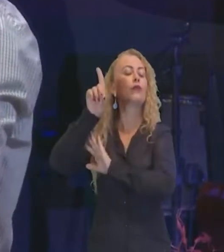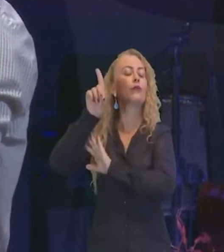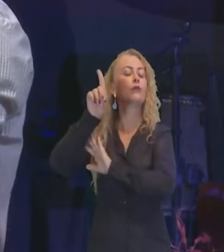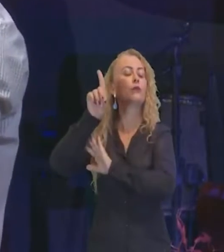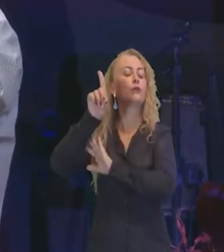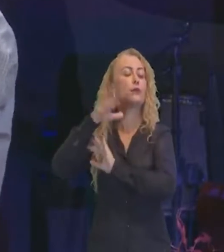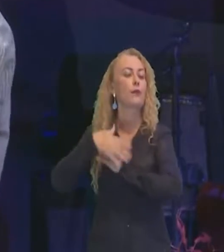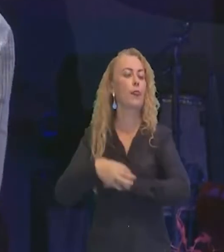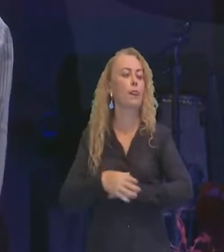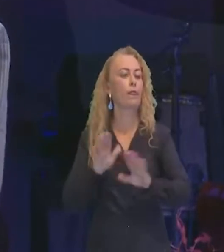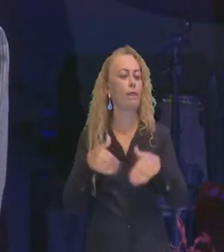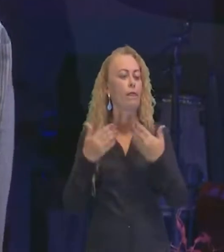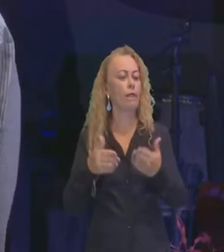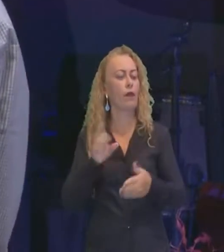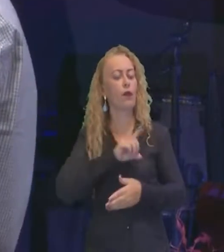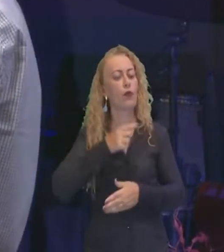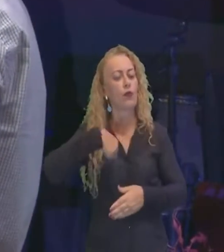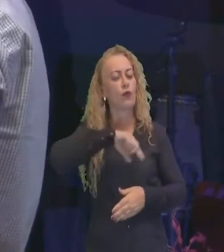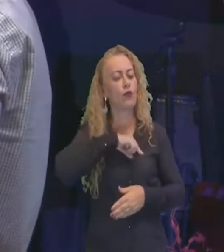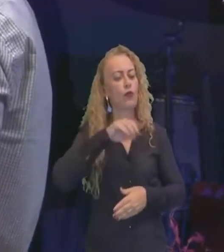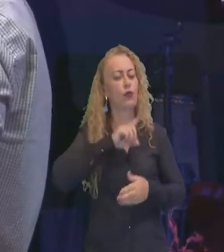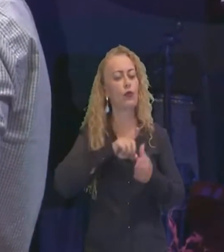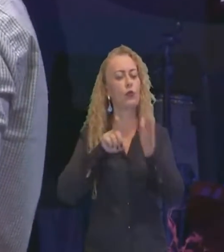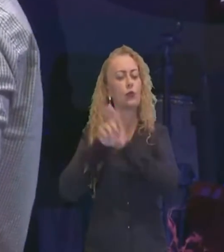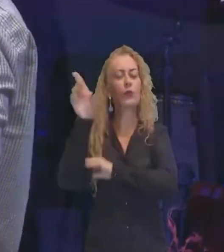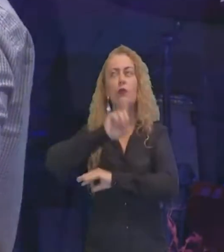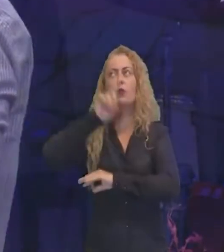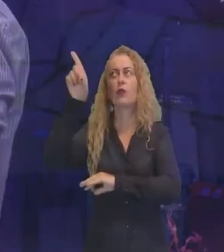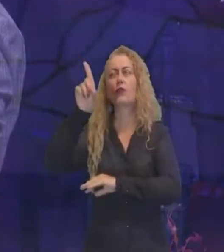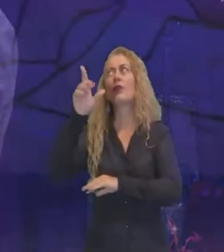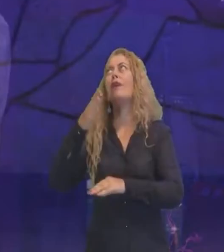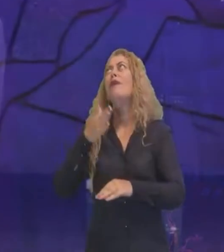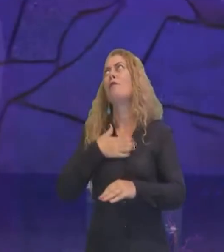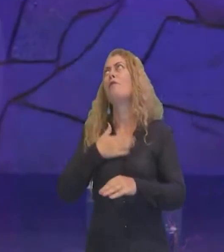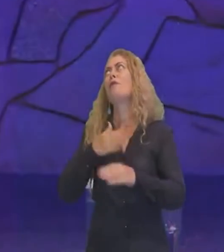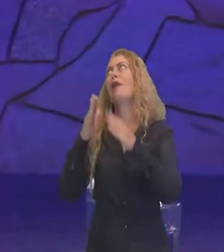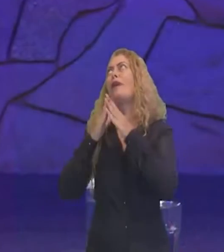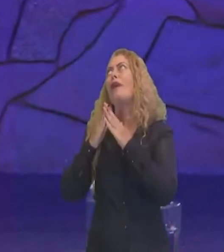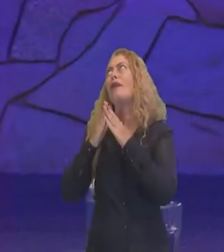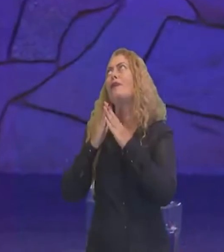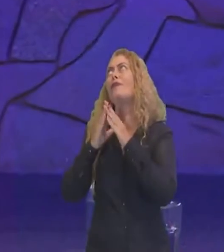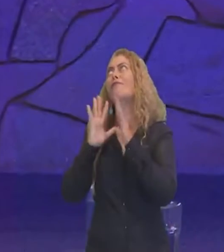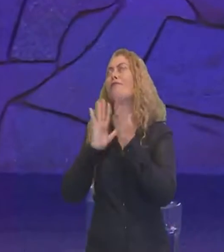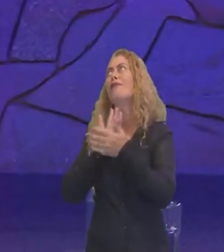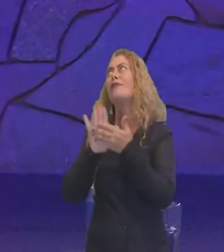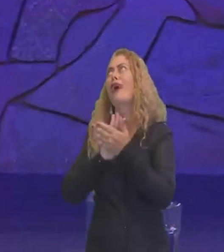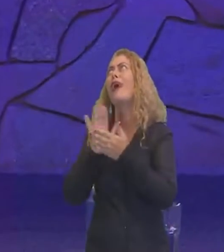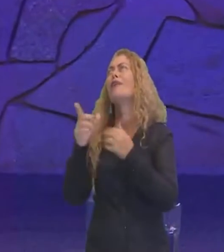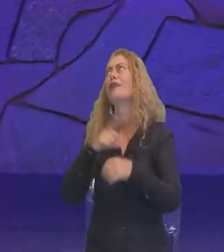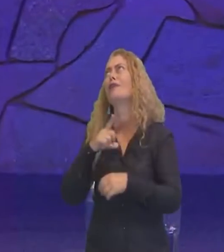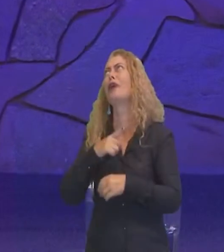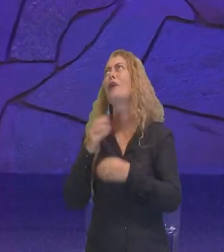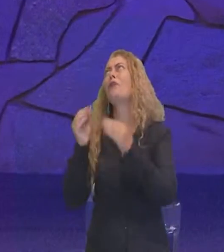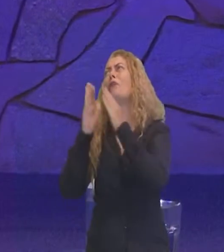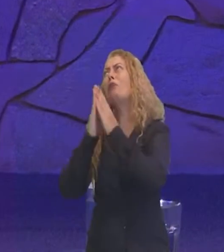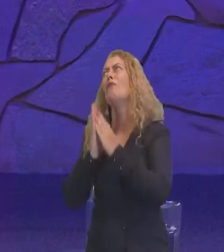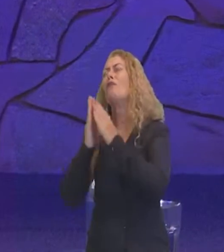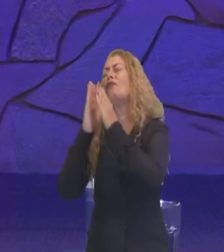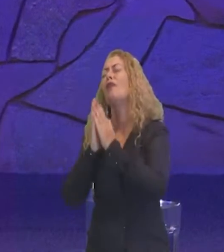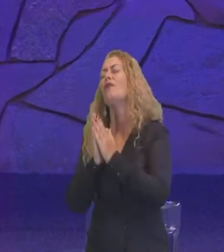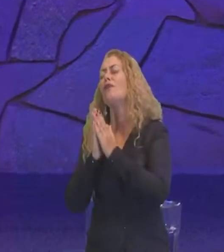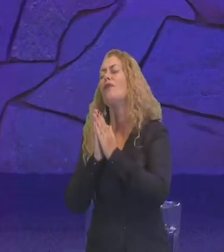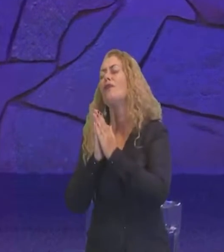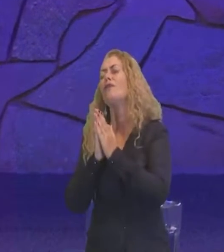Deus. E nós dissemos: Deus, a gente está sem nada. Sabe o que aconteceu? Um irmão cedo bateu na porta e disse: